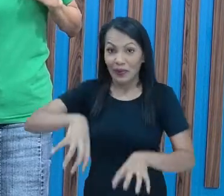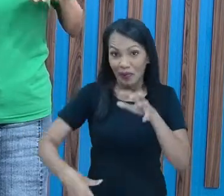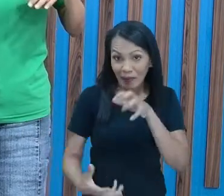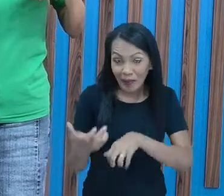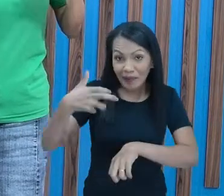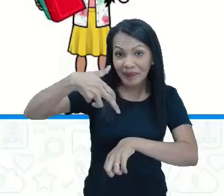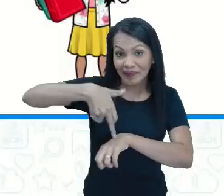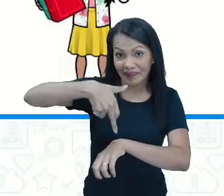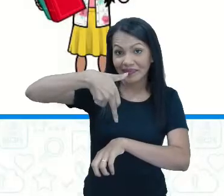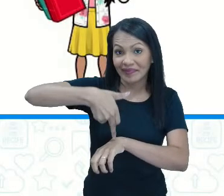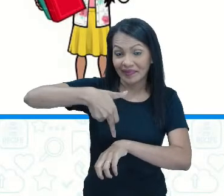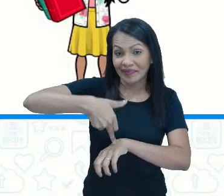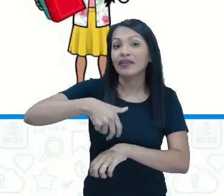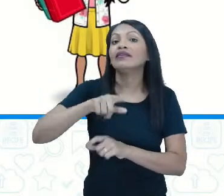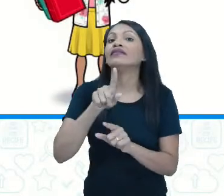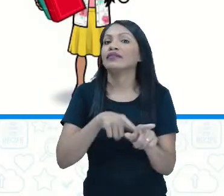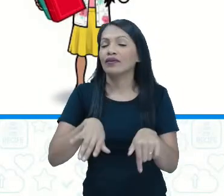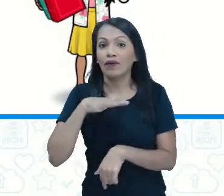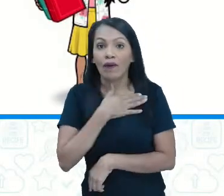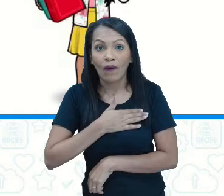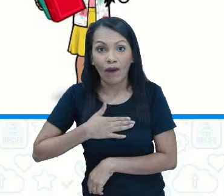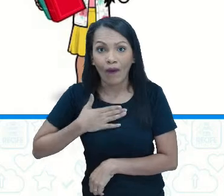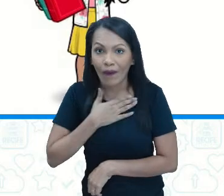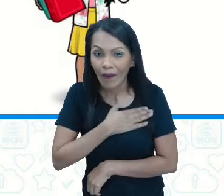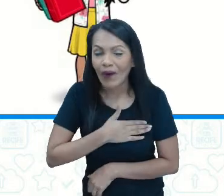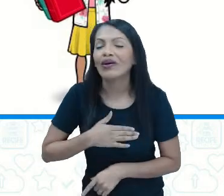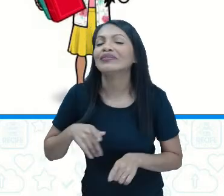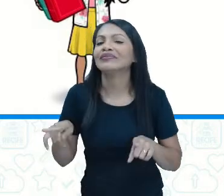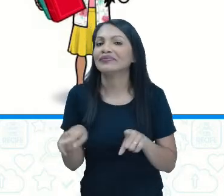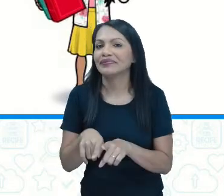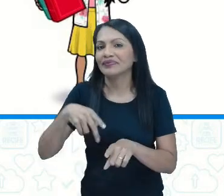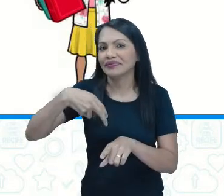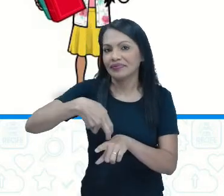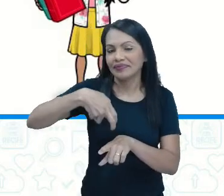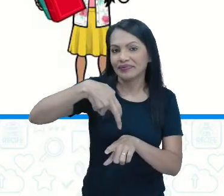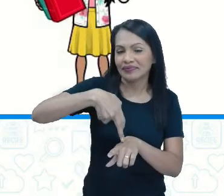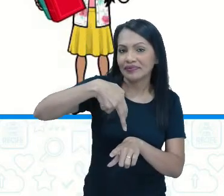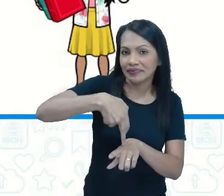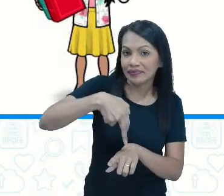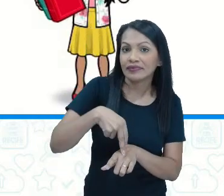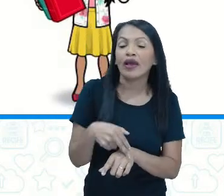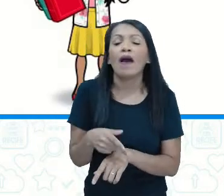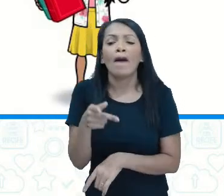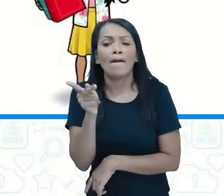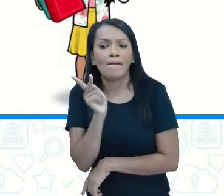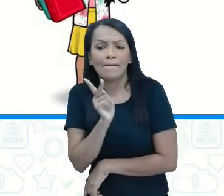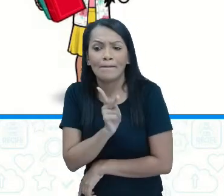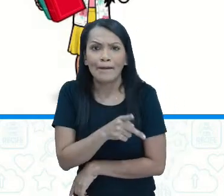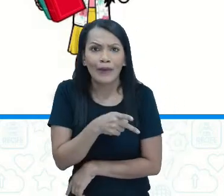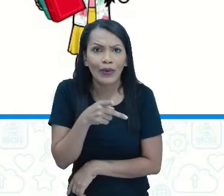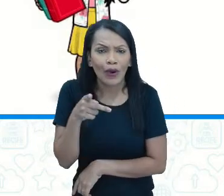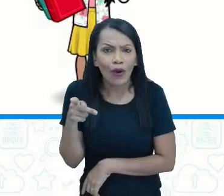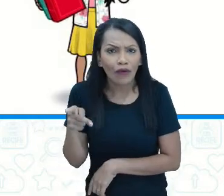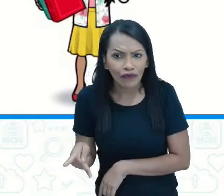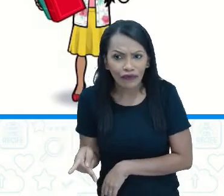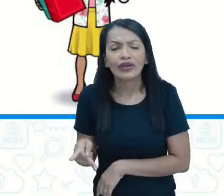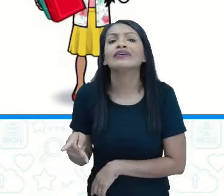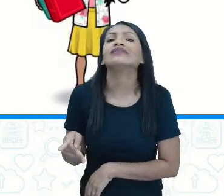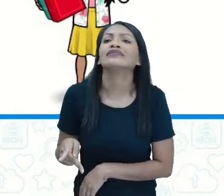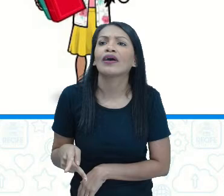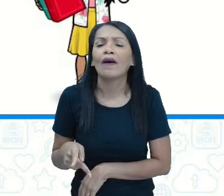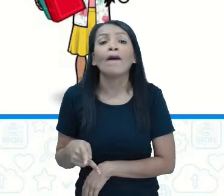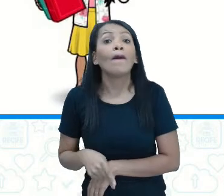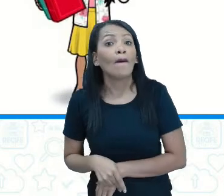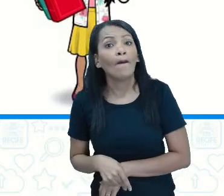Saci. Conhecemos a lenda do Saci Pererê, como a professora Eli comentou, é um